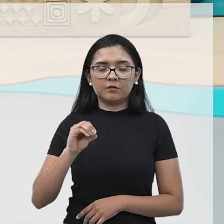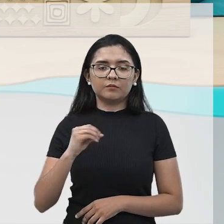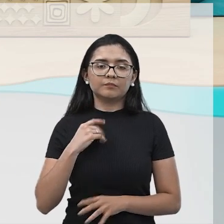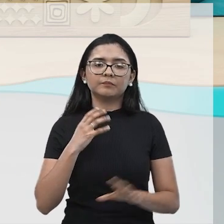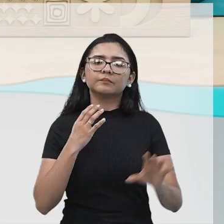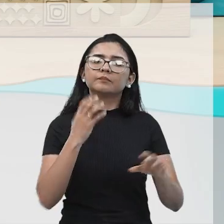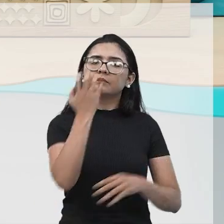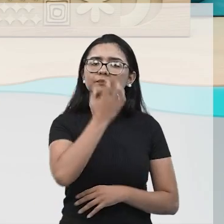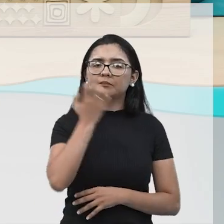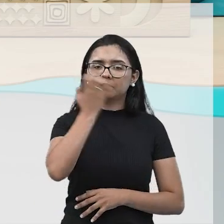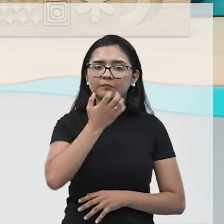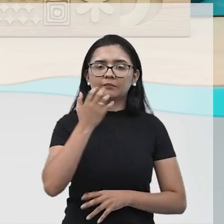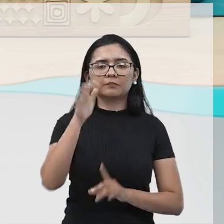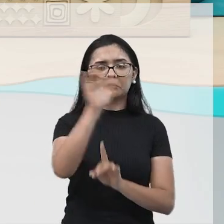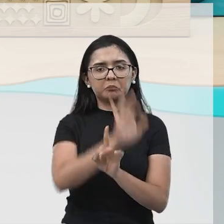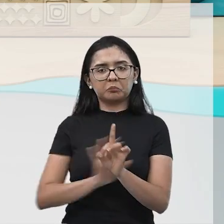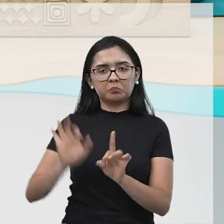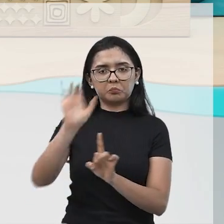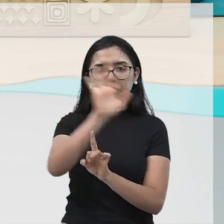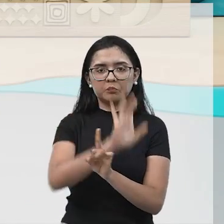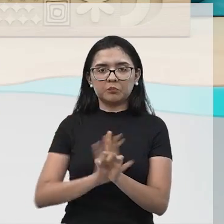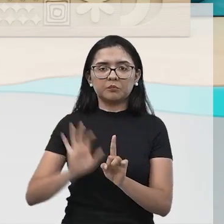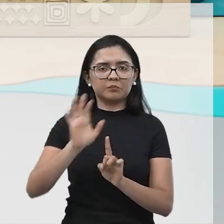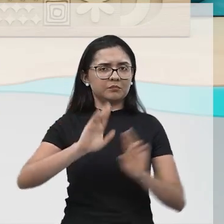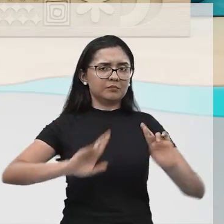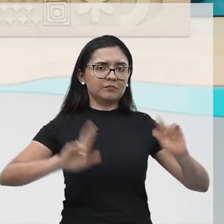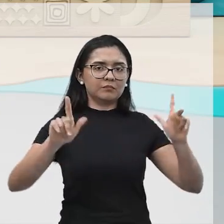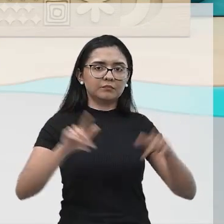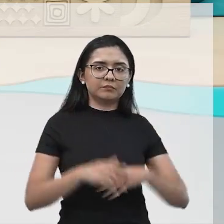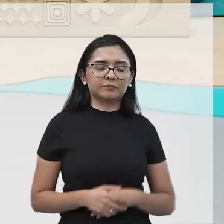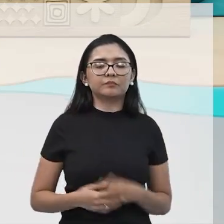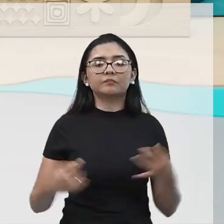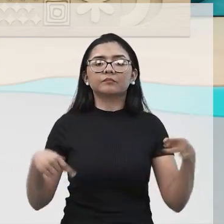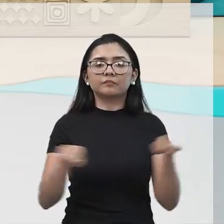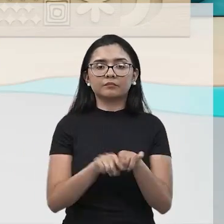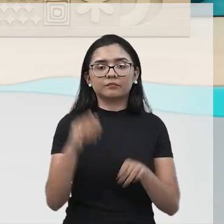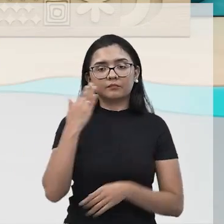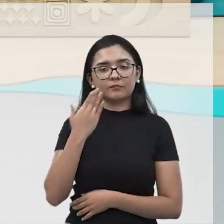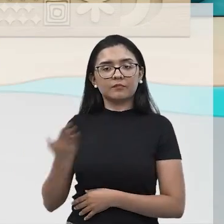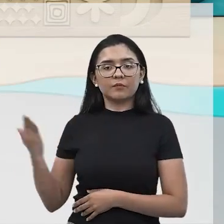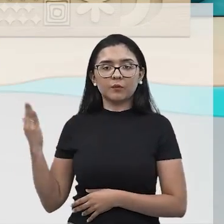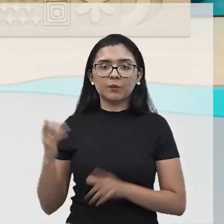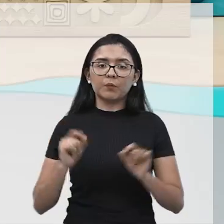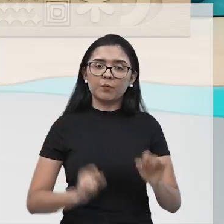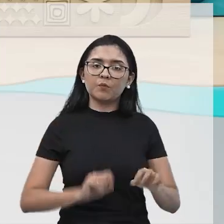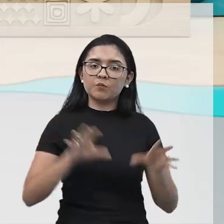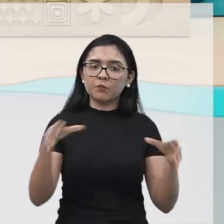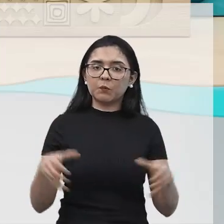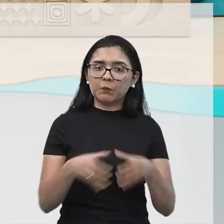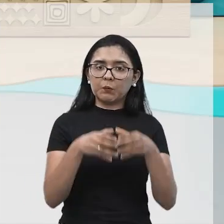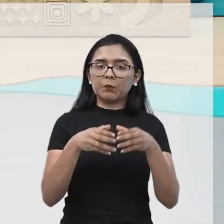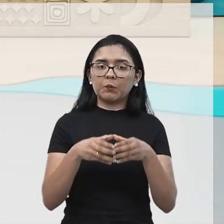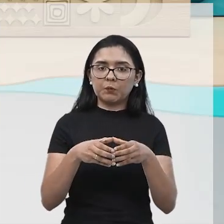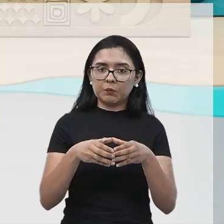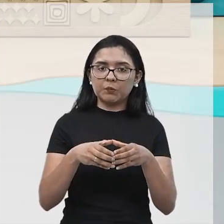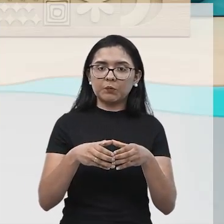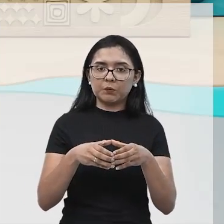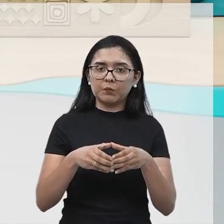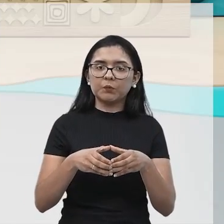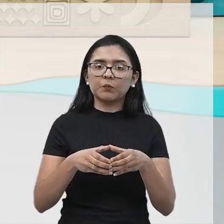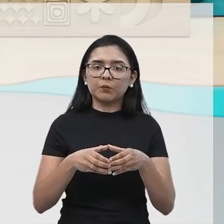no cenário aí bem diferente. E aqui os professores brincando